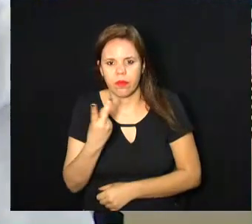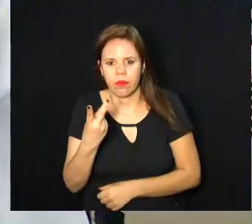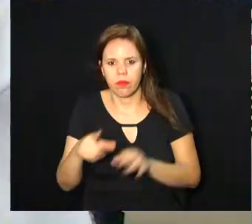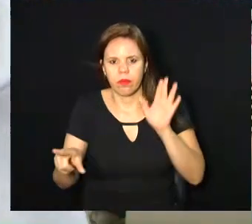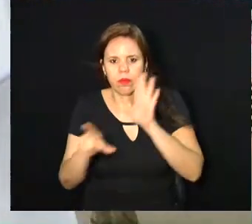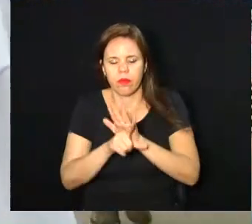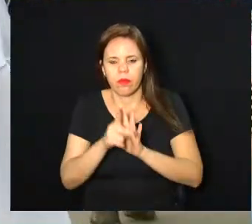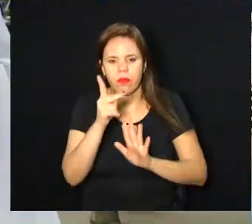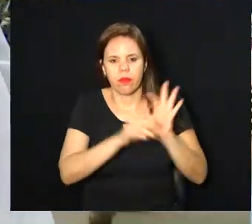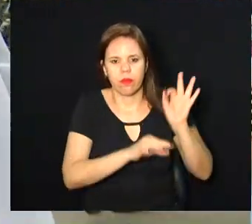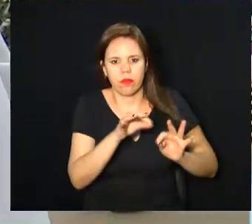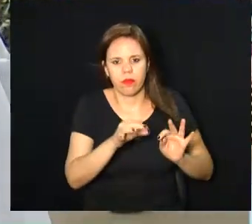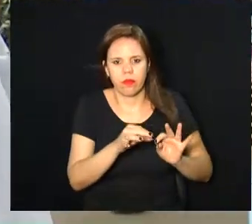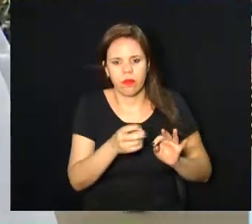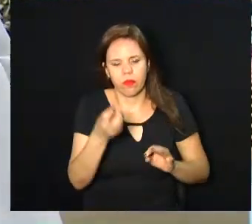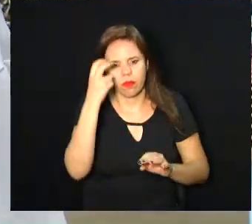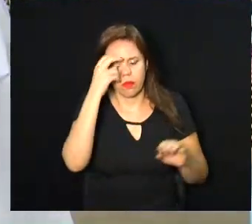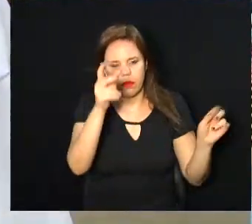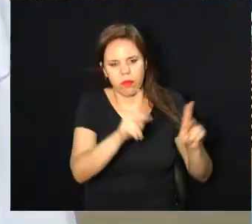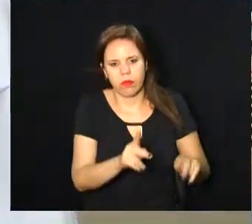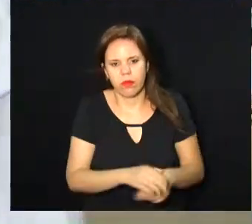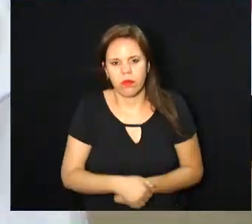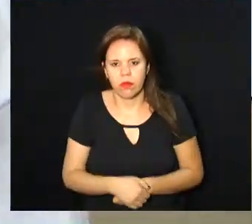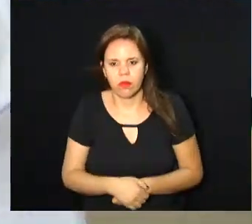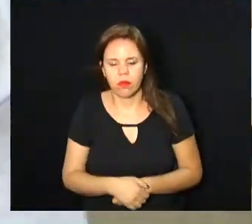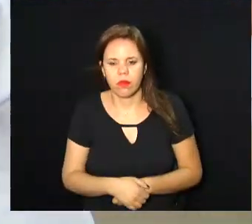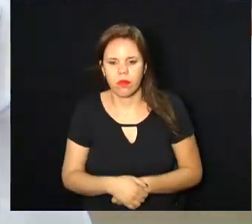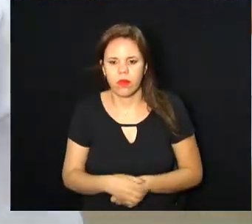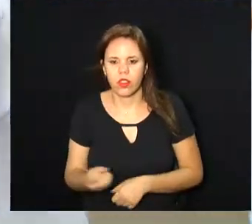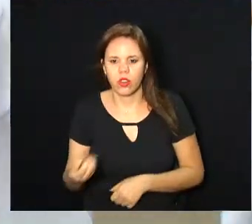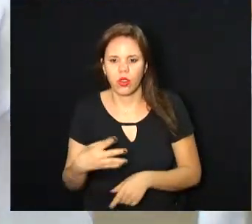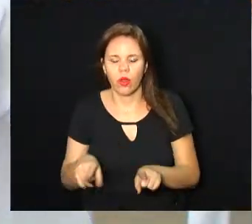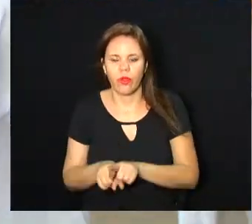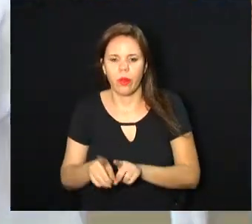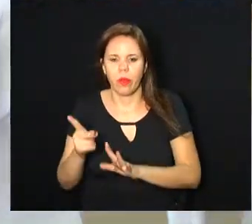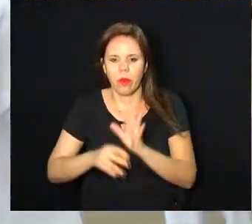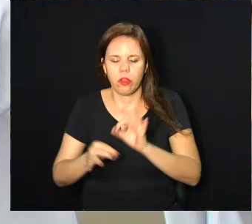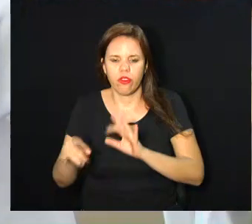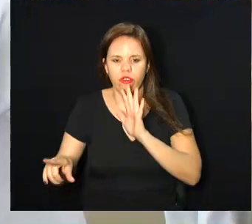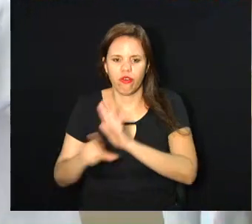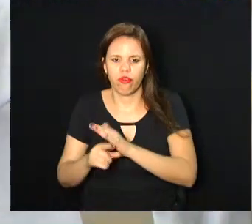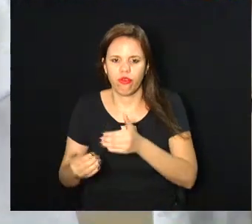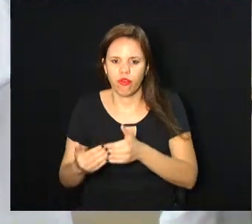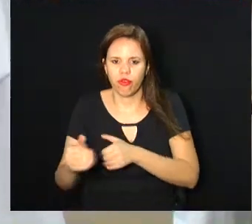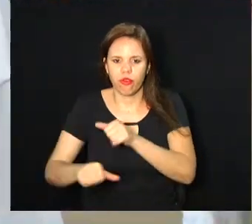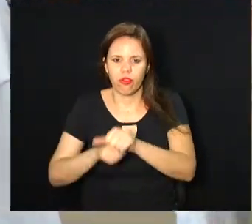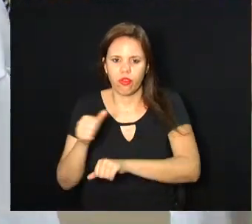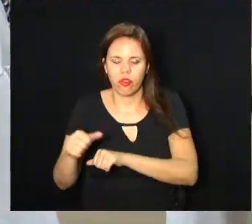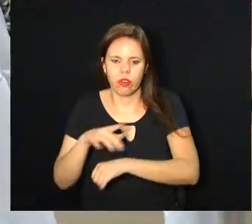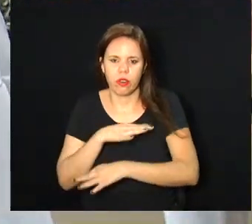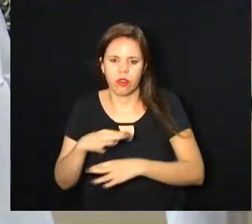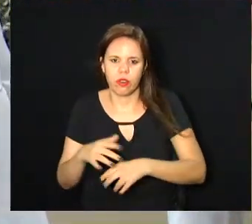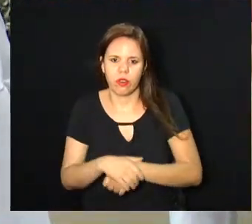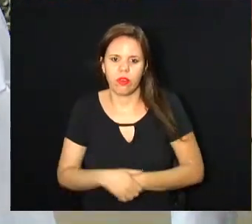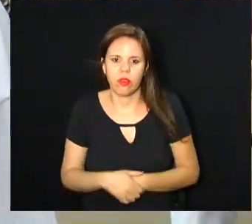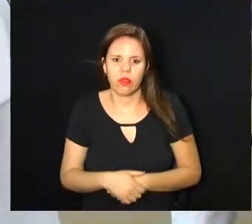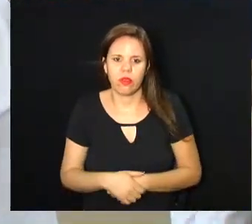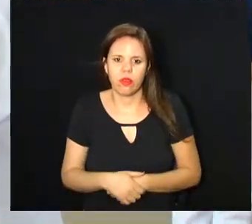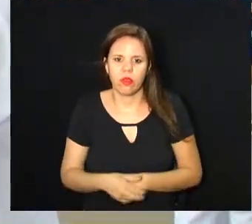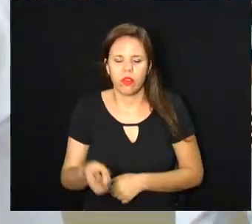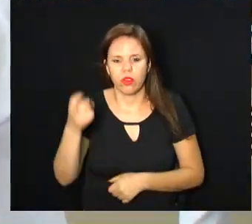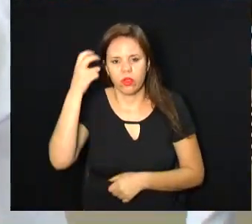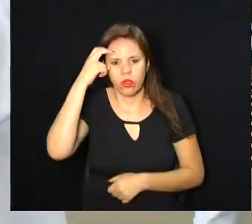que é o projeto de lei de cultura de paz, recentemente o projeto de lei que torna a cidade uma cidade de